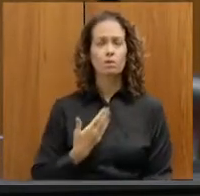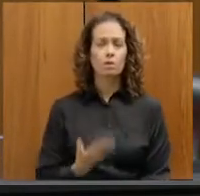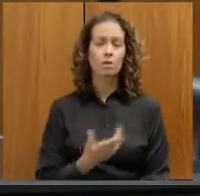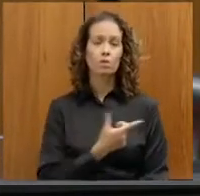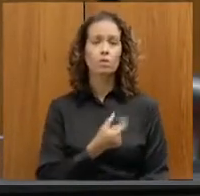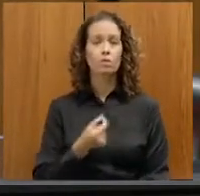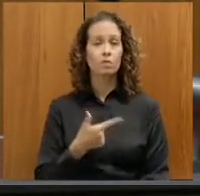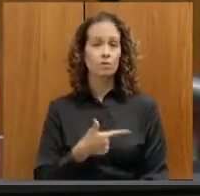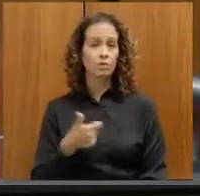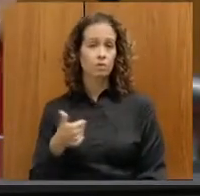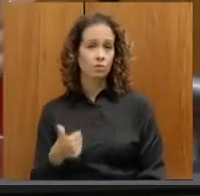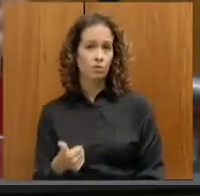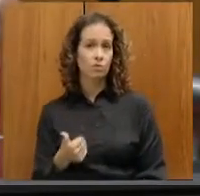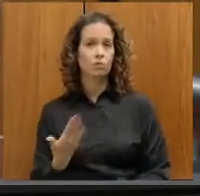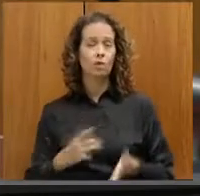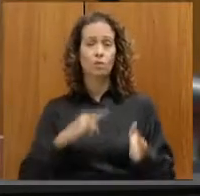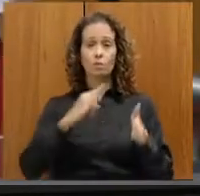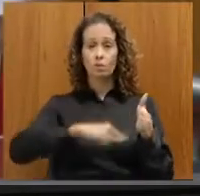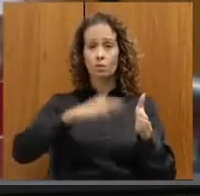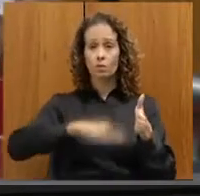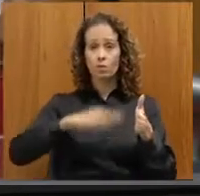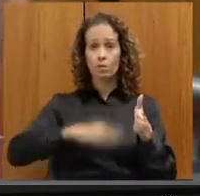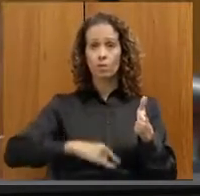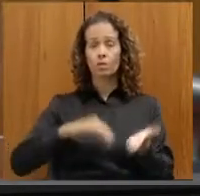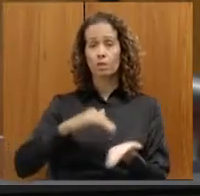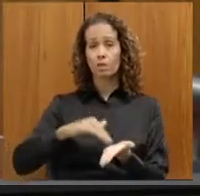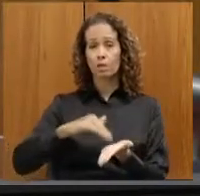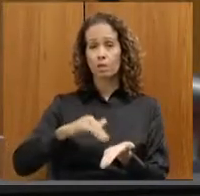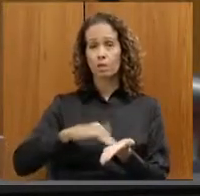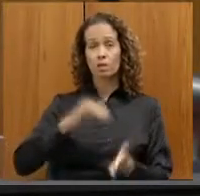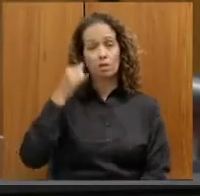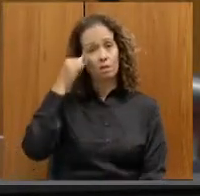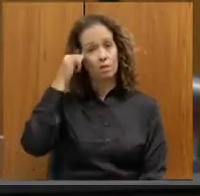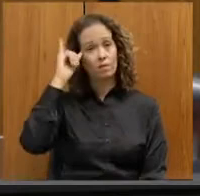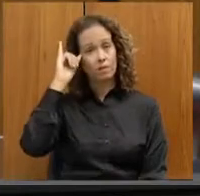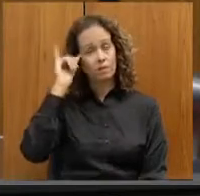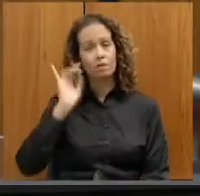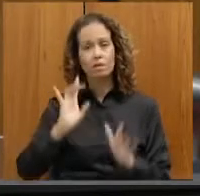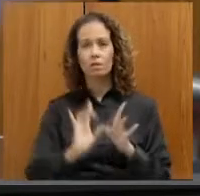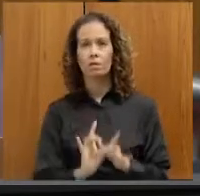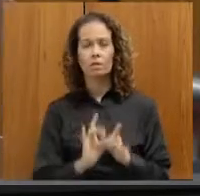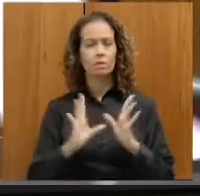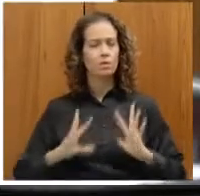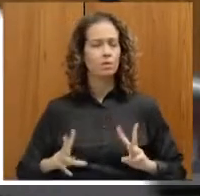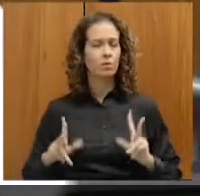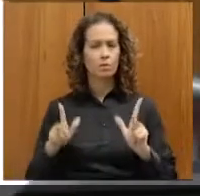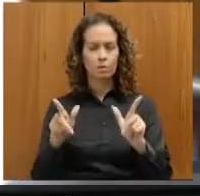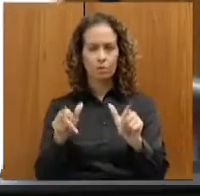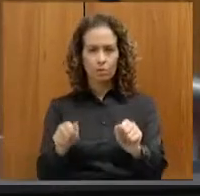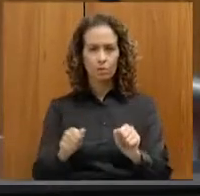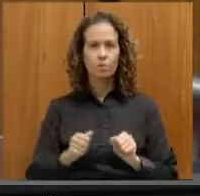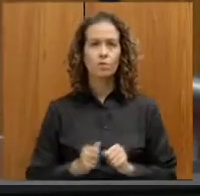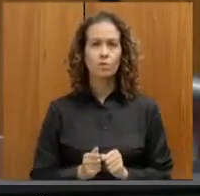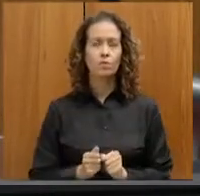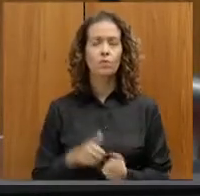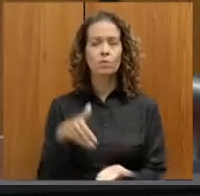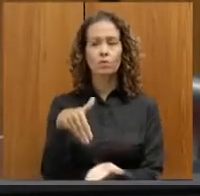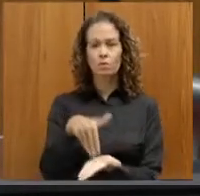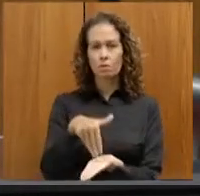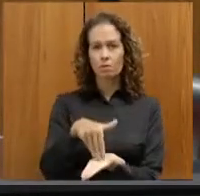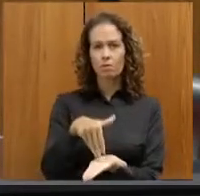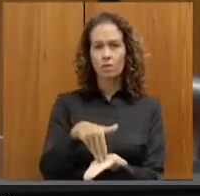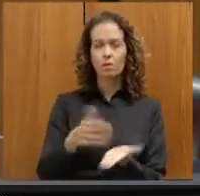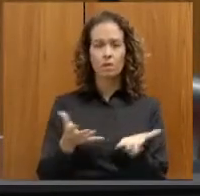de 2021 Esse é um documento a secretaria de estado da fazenda está disponível para todo mundo e aqui é o final